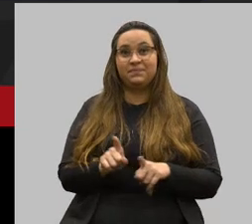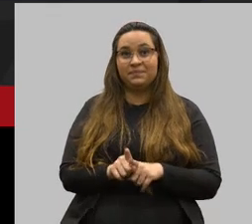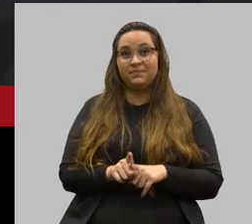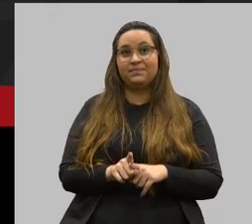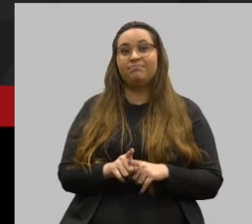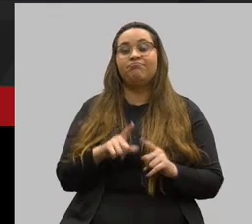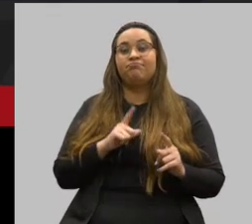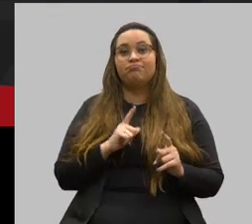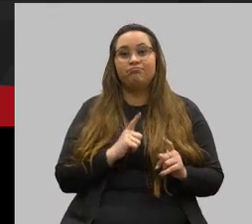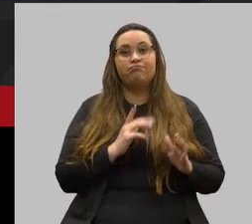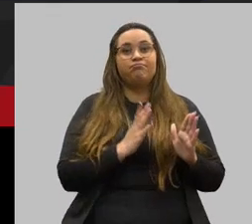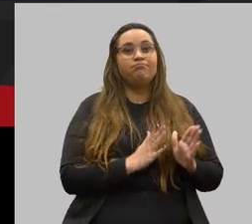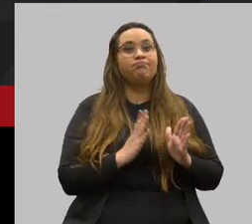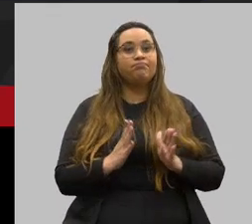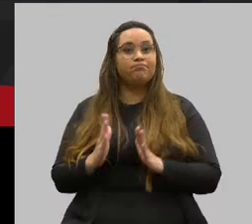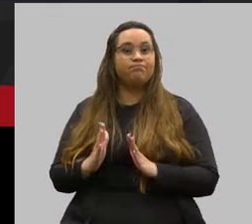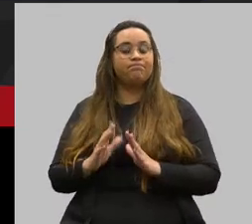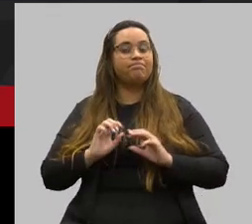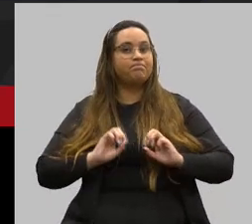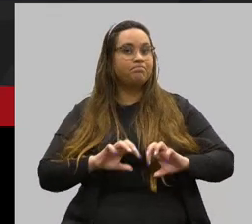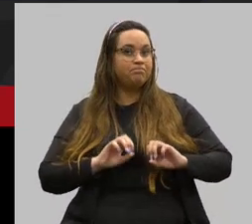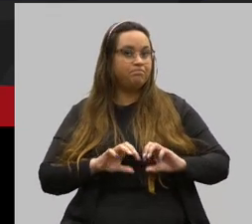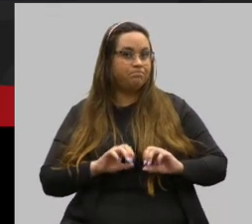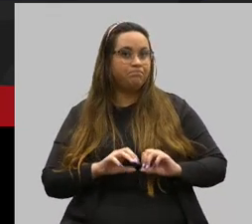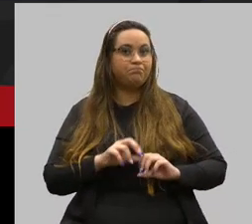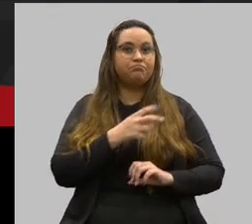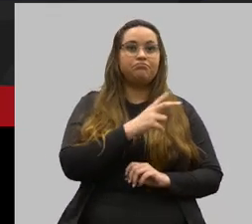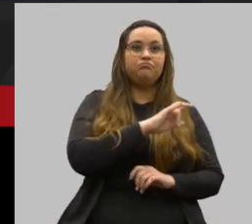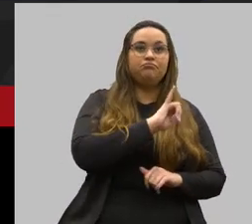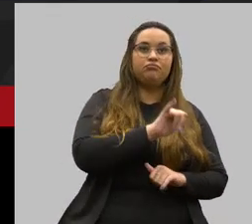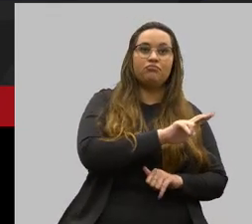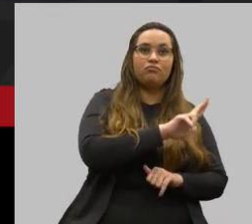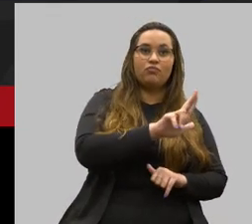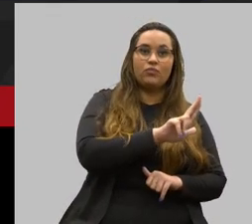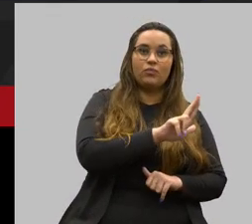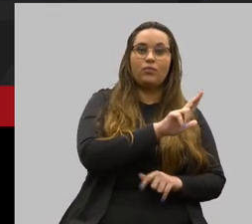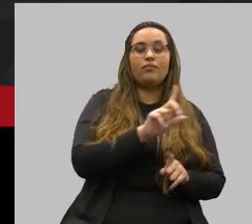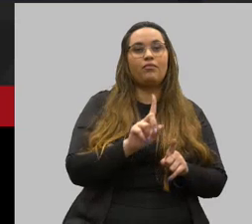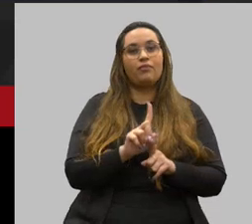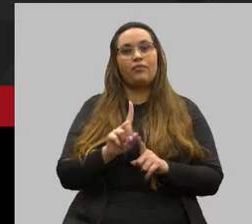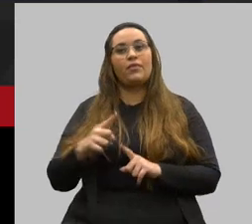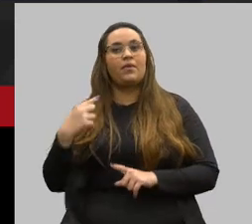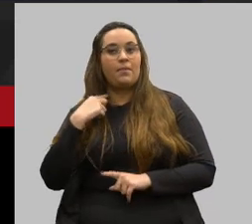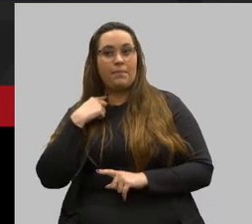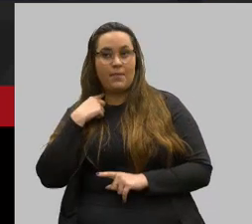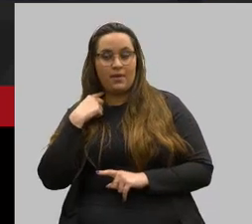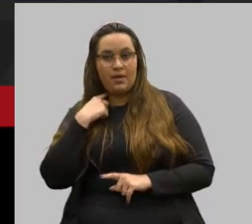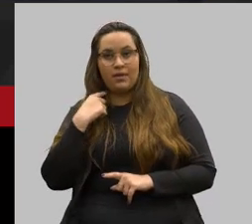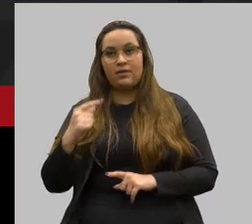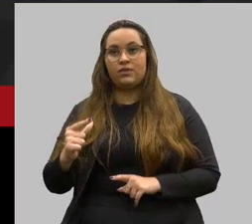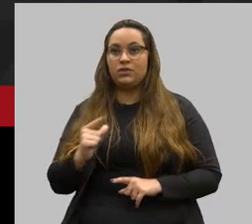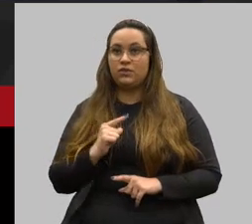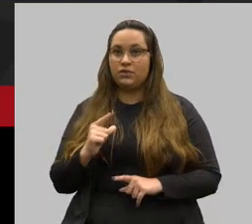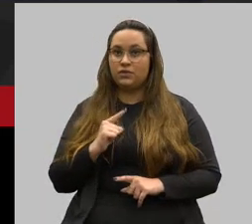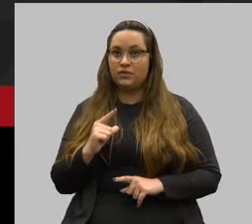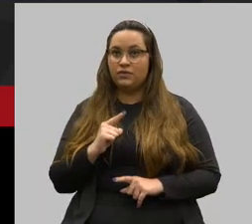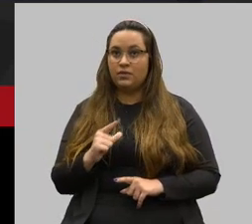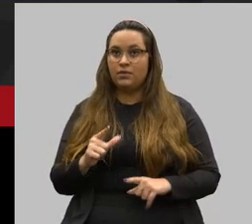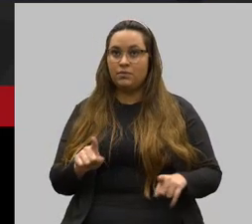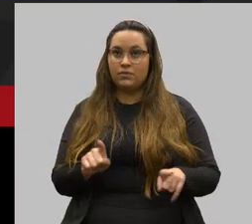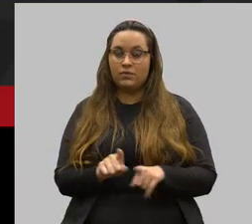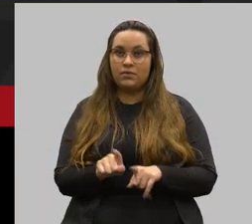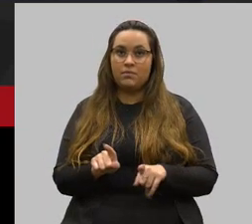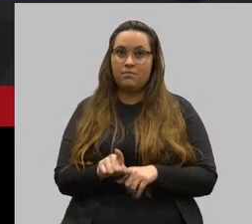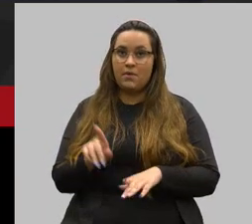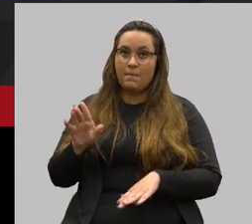de capacitação entre julho de 2023 e maio de 2024 nós tivemos eh